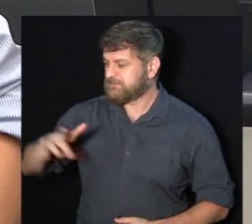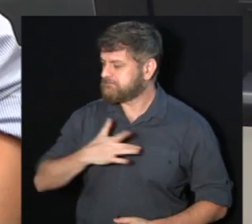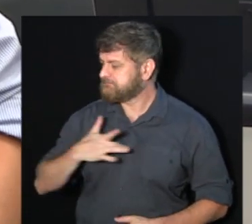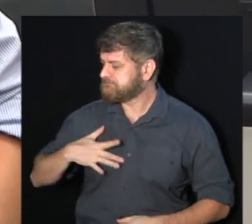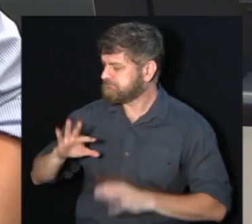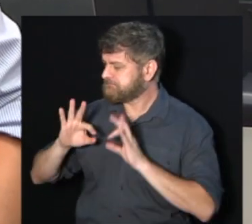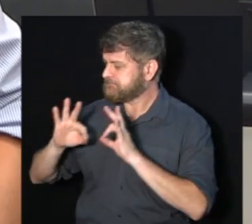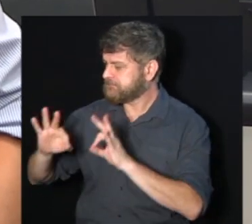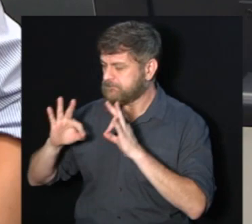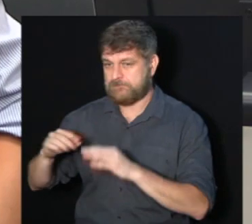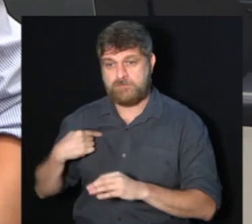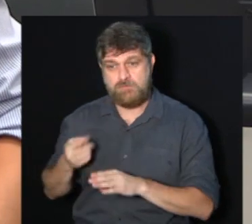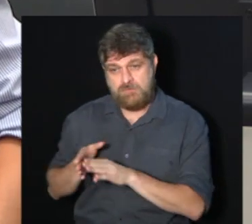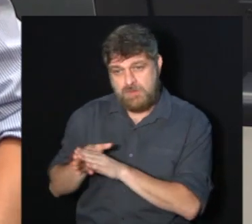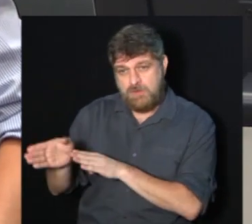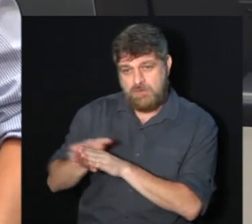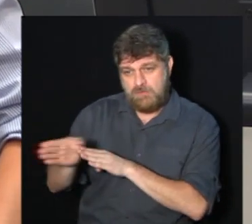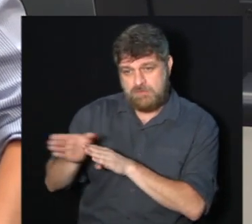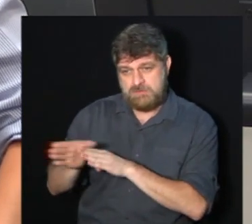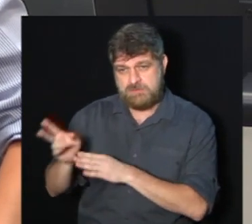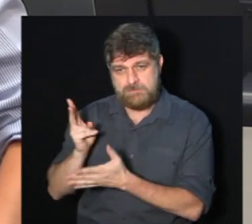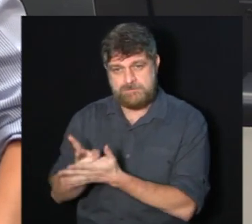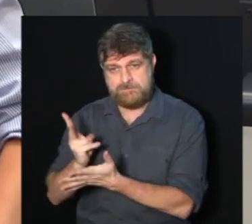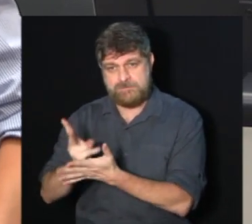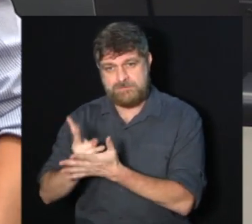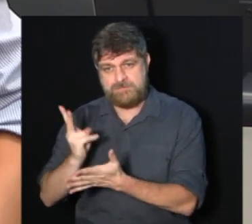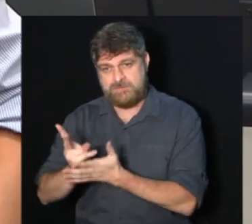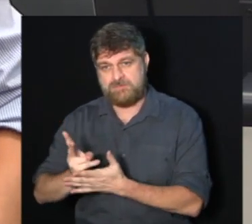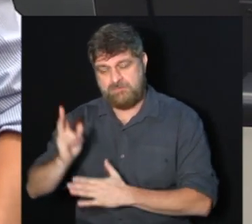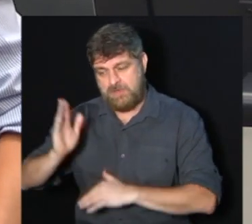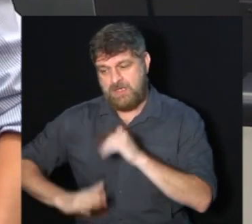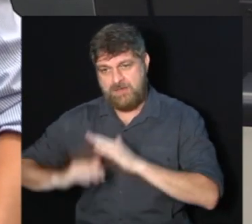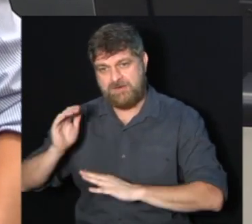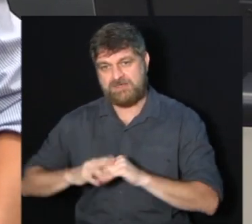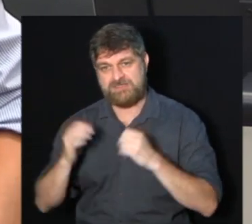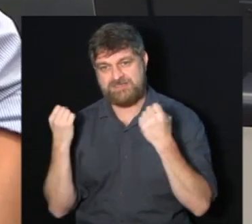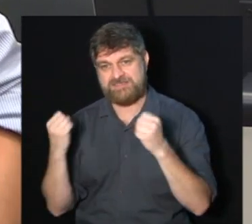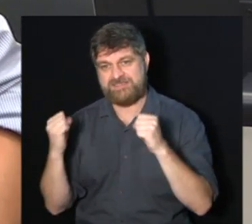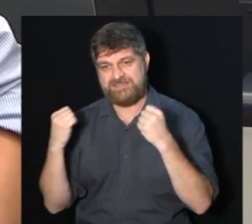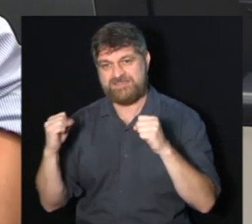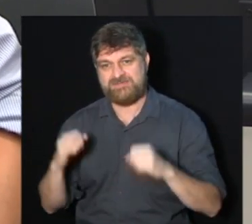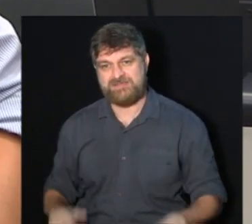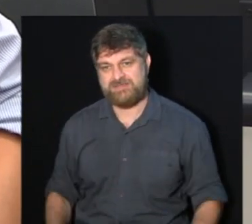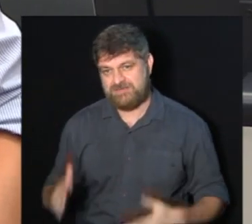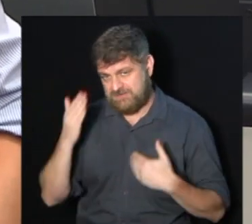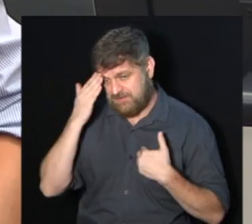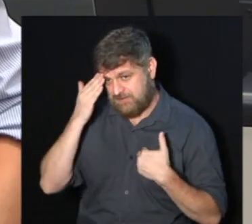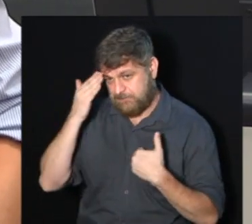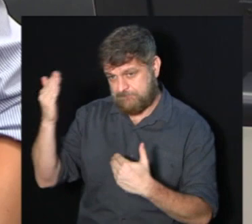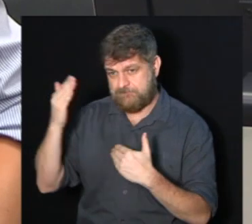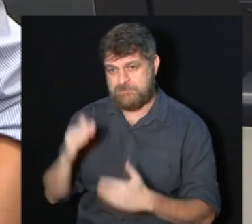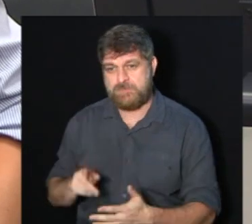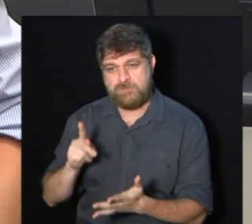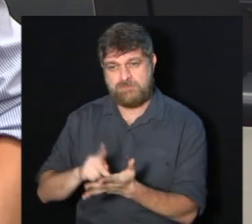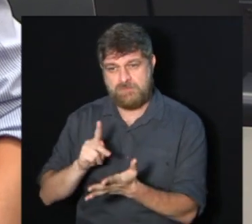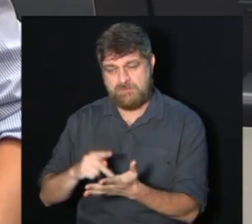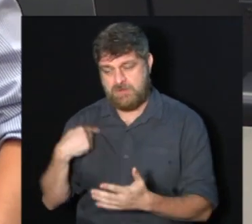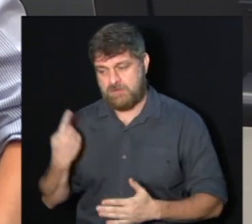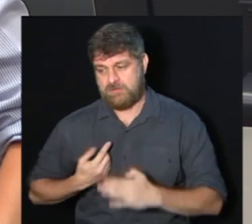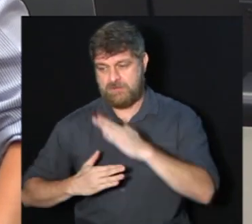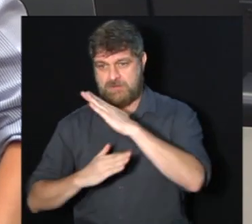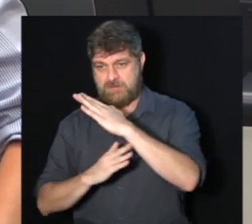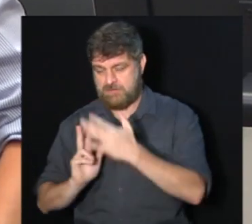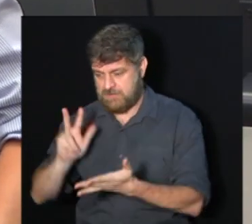e aconselhei ele, né, a continuar a atividade física, e é isso. E eu agradeço mesmo a oportunidade da gente